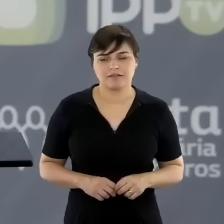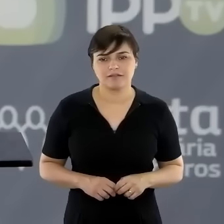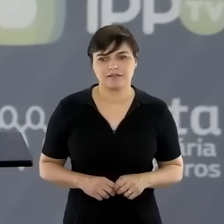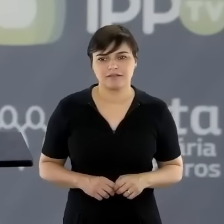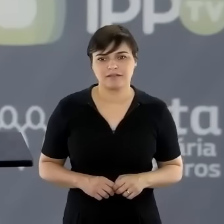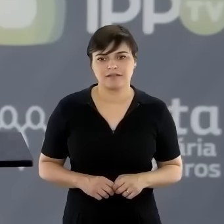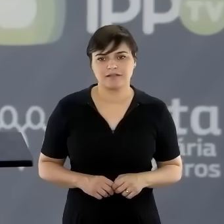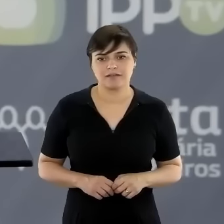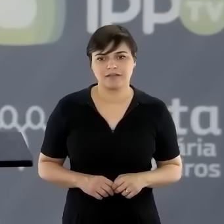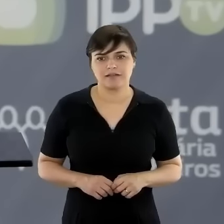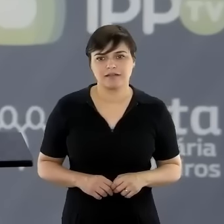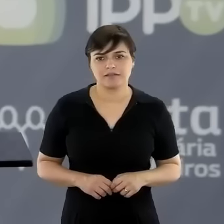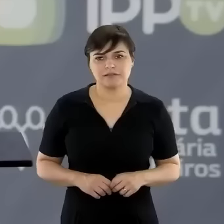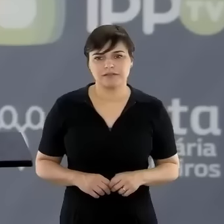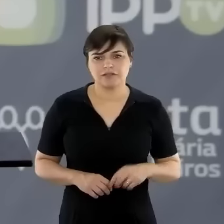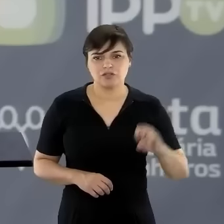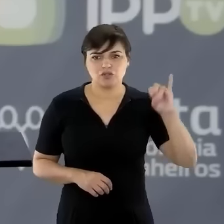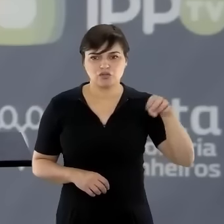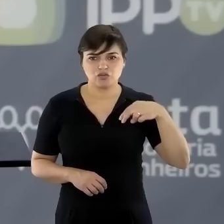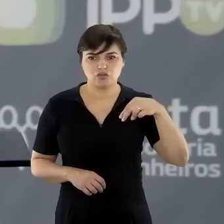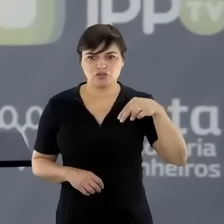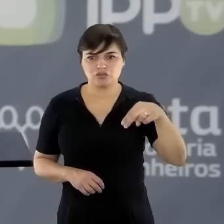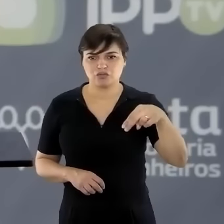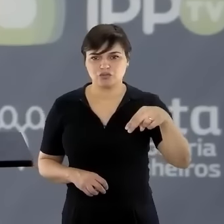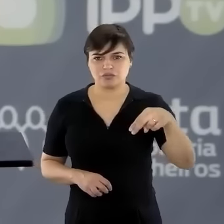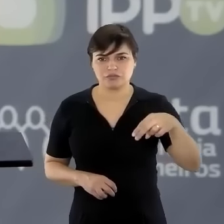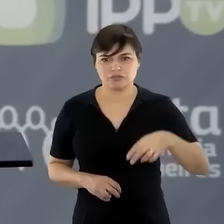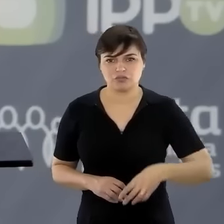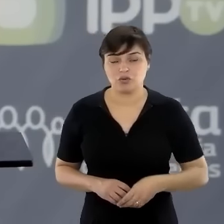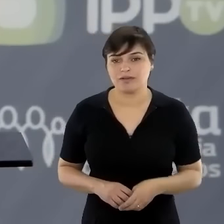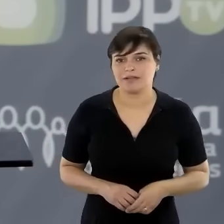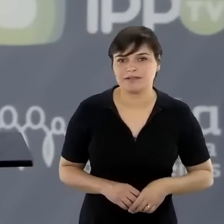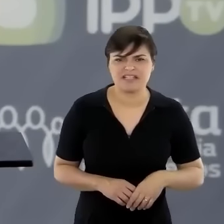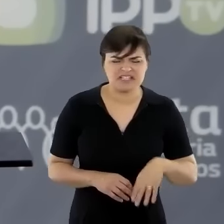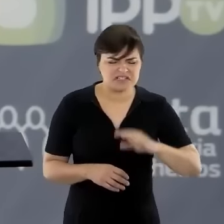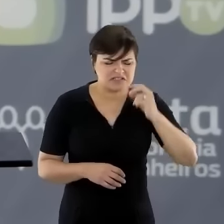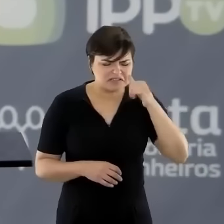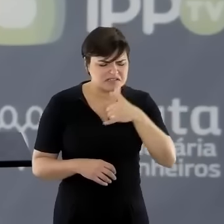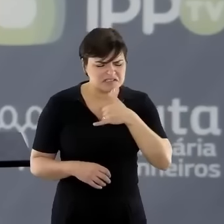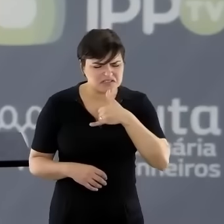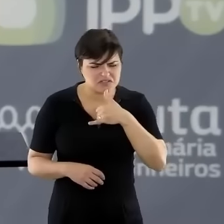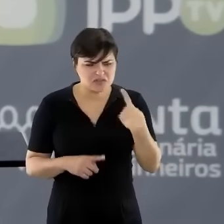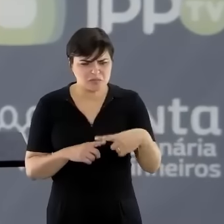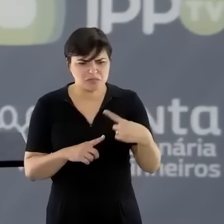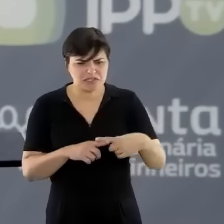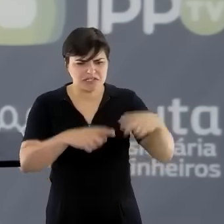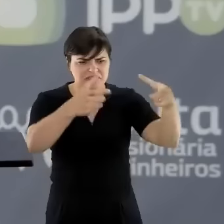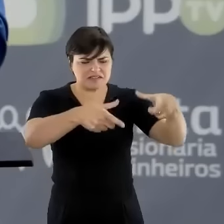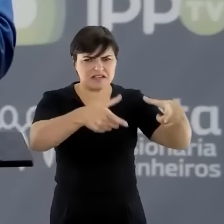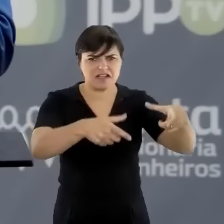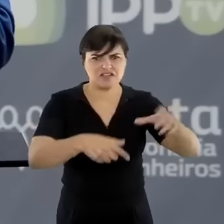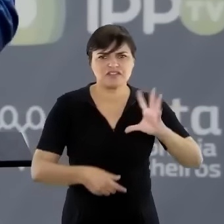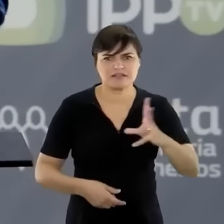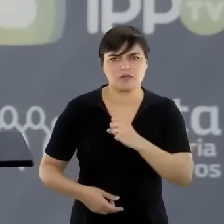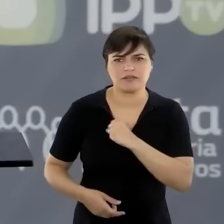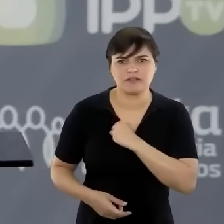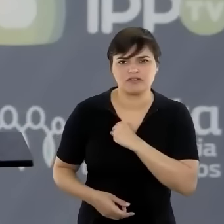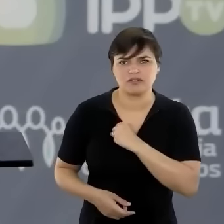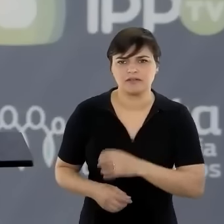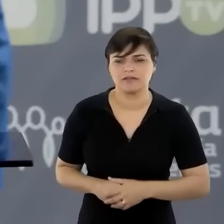abençoados mas se alegra quando ele é abençoado dê uma olhadinha nos versos 6 a 8